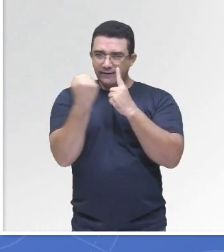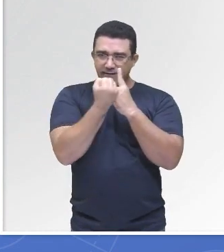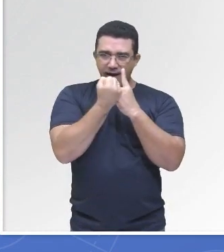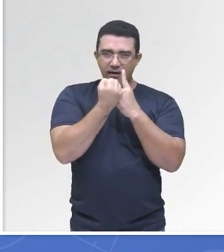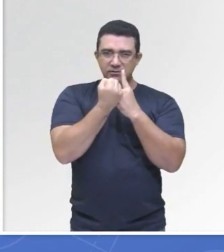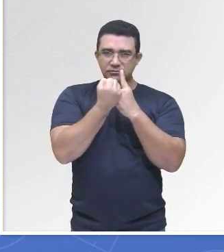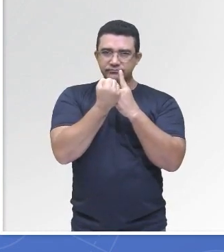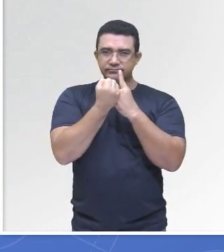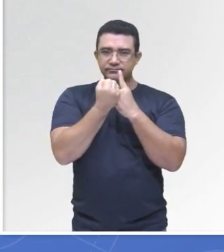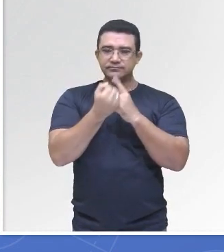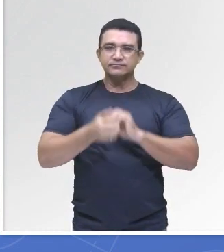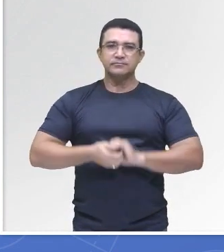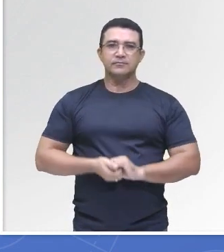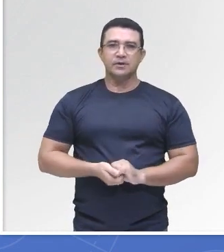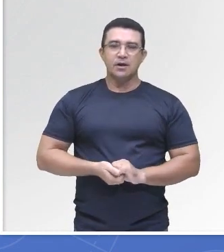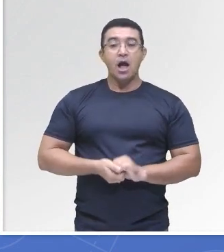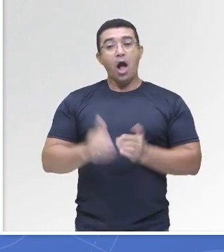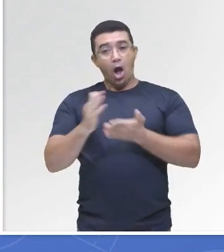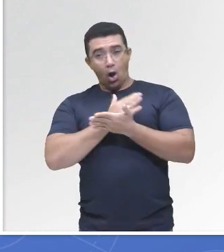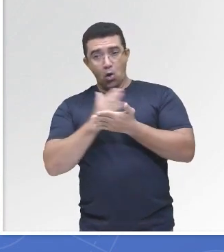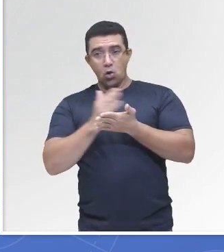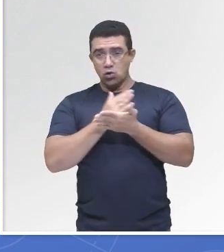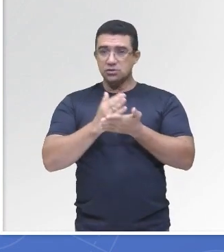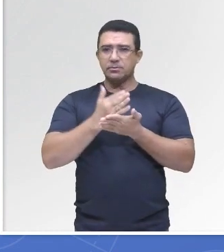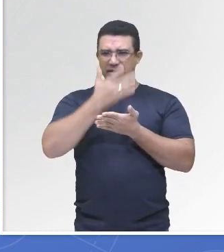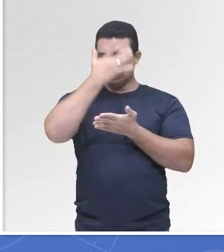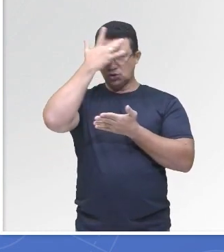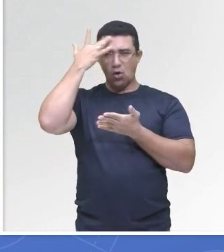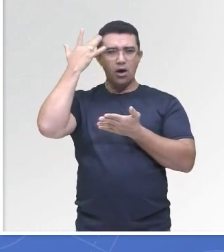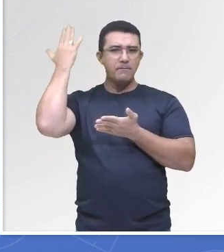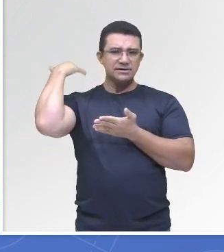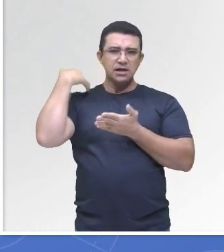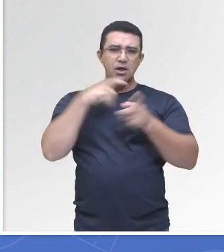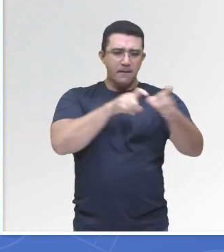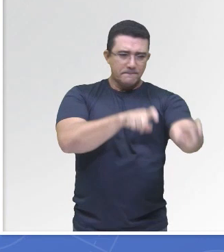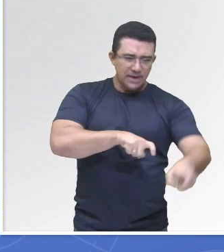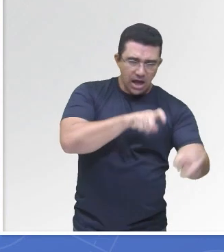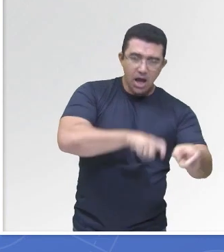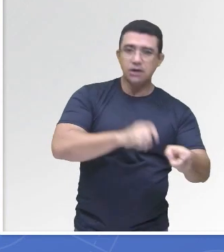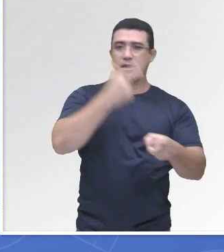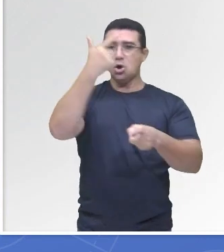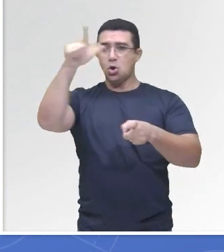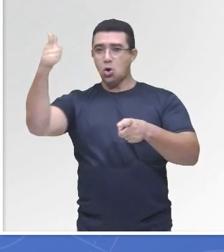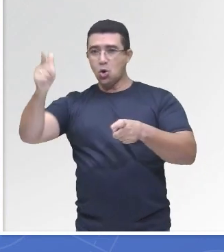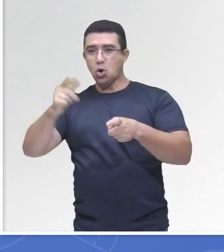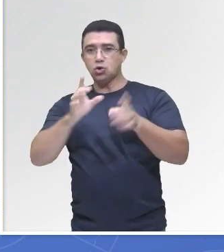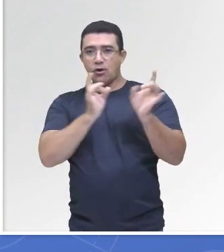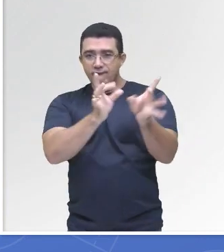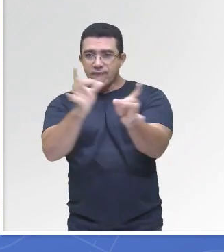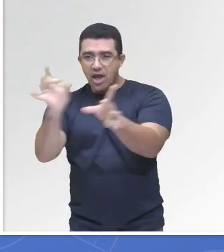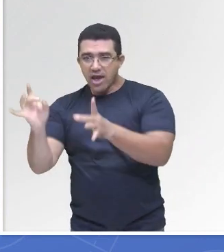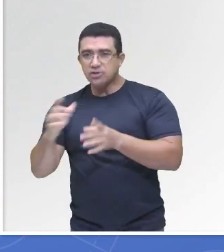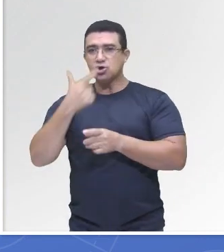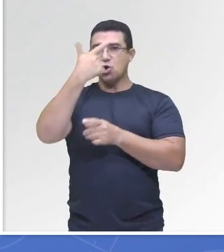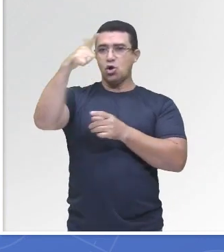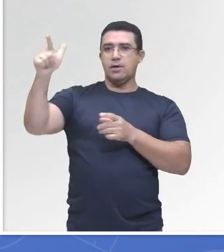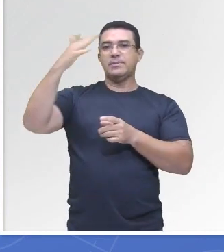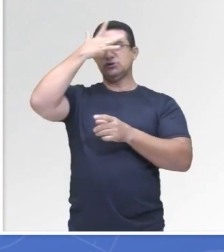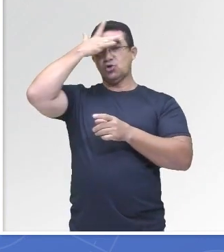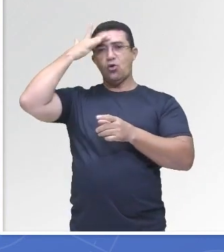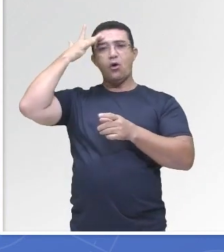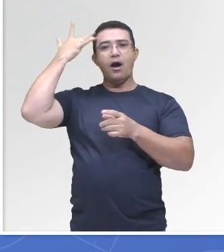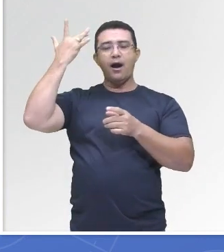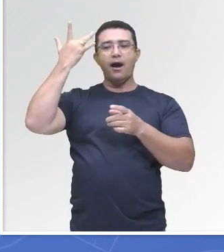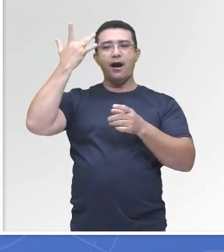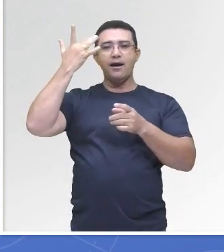nem todo mundo precisa ir plantar, alguns vão ficar destinados apenas ao comércio e outros às atividades religiosas, enfim. E aí a